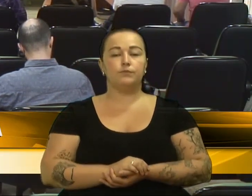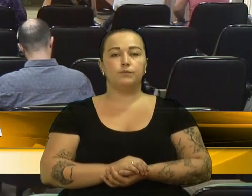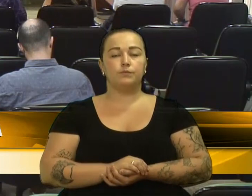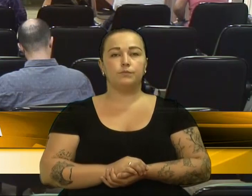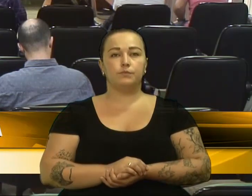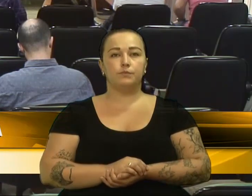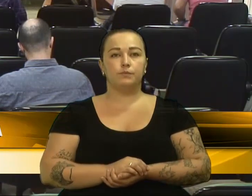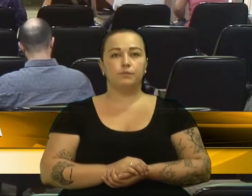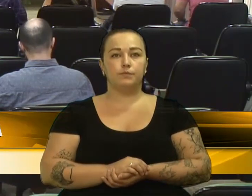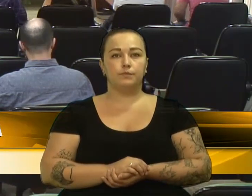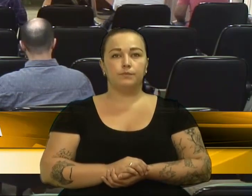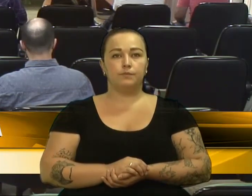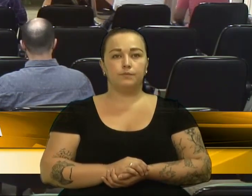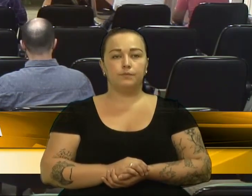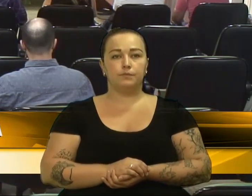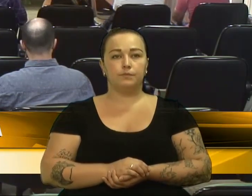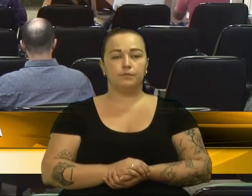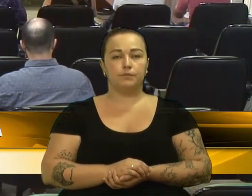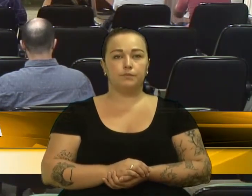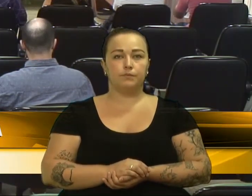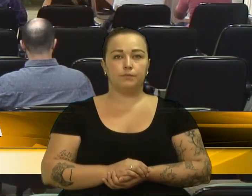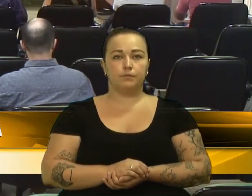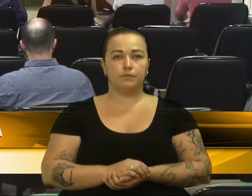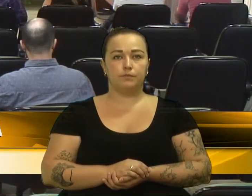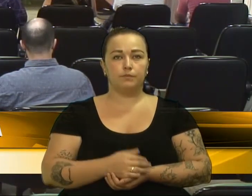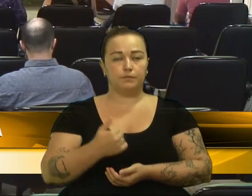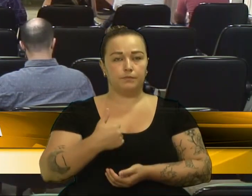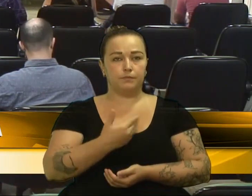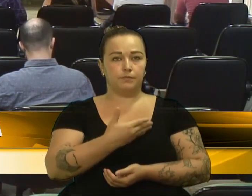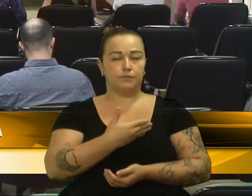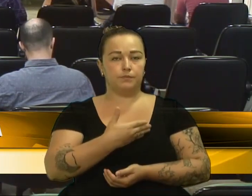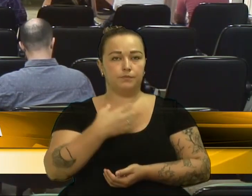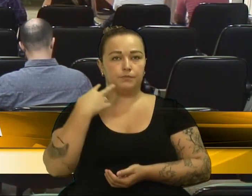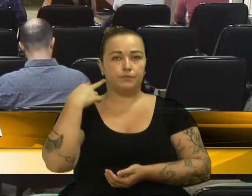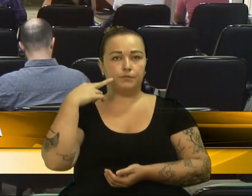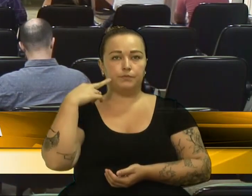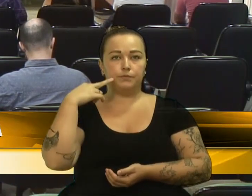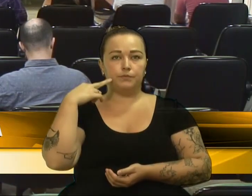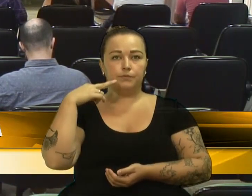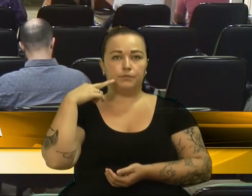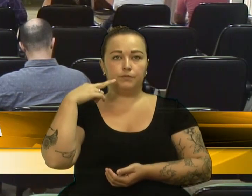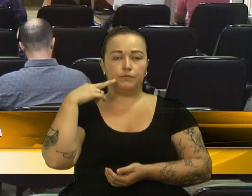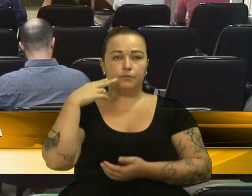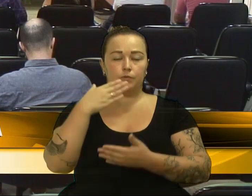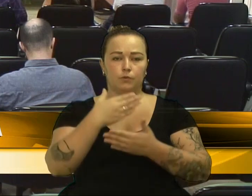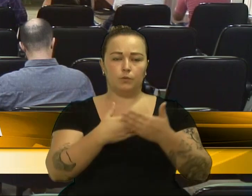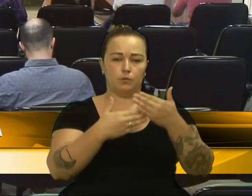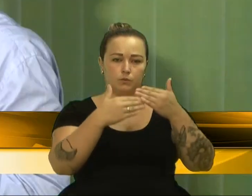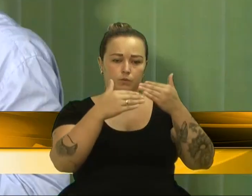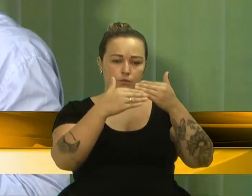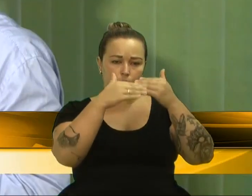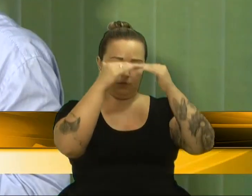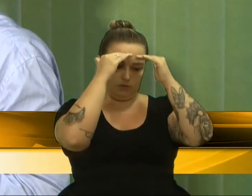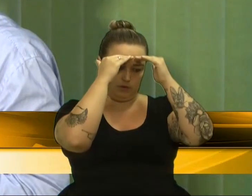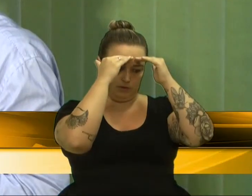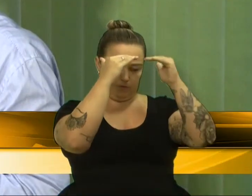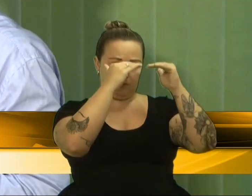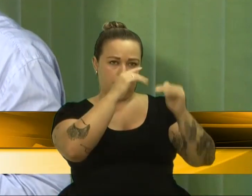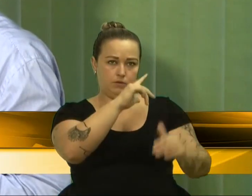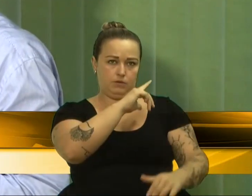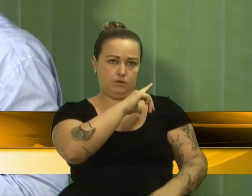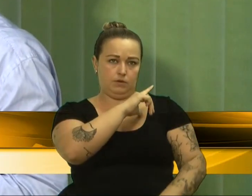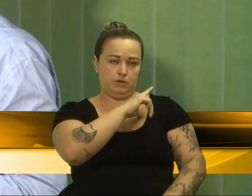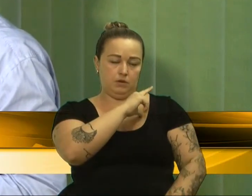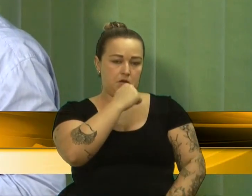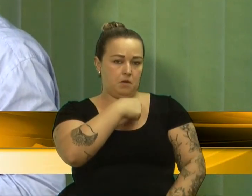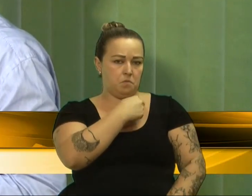Meu caro amigo vereador, né? Com todo o respeito que eu lhe tenho e